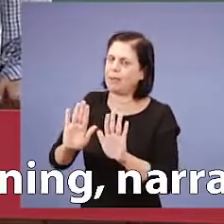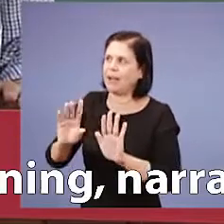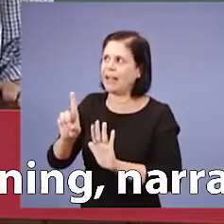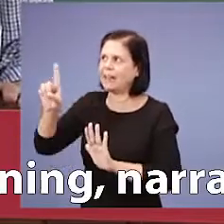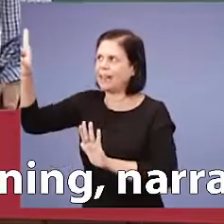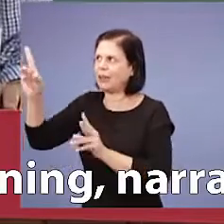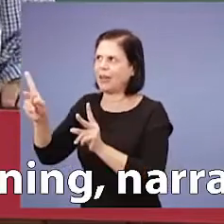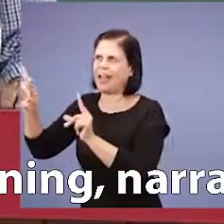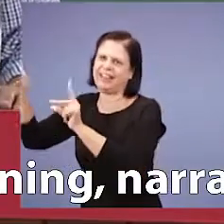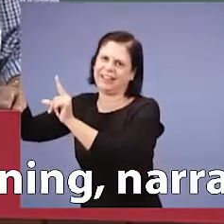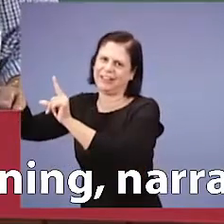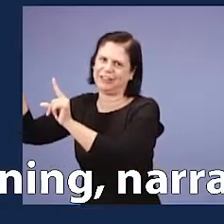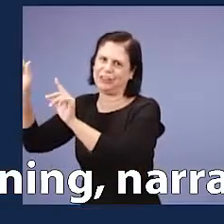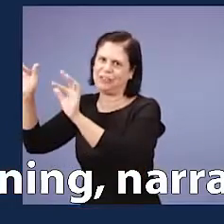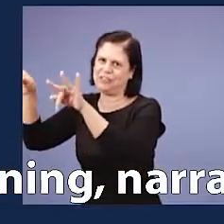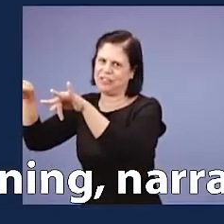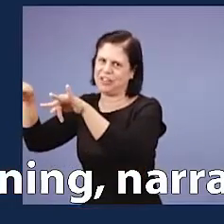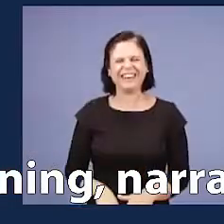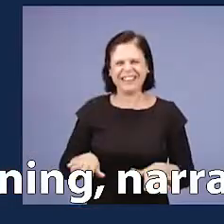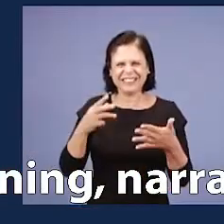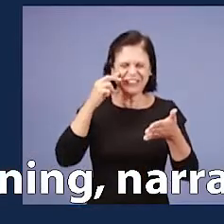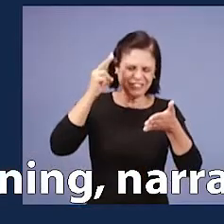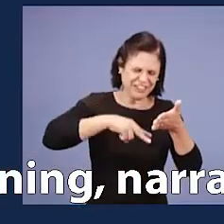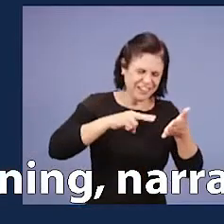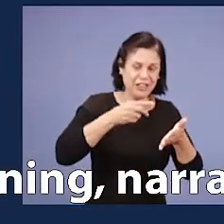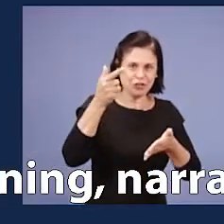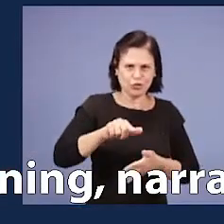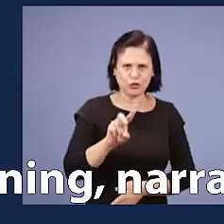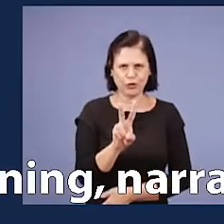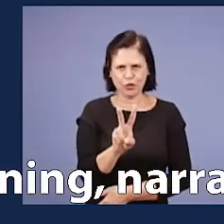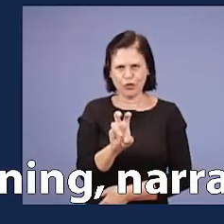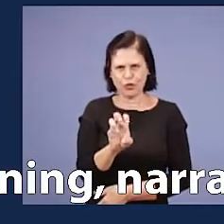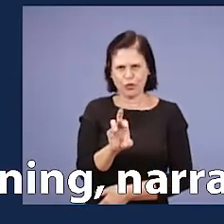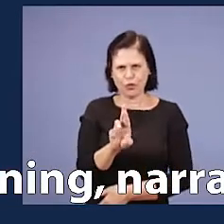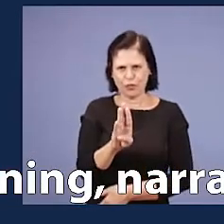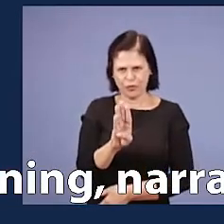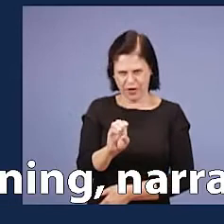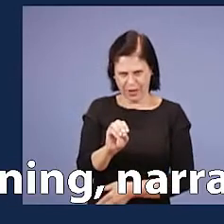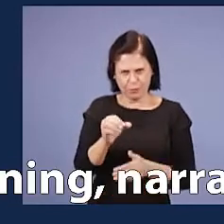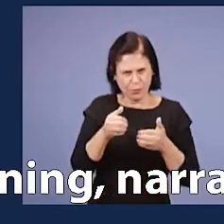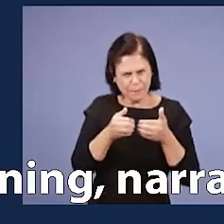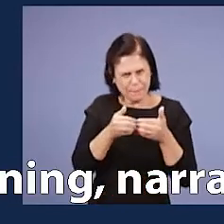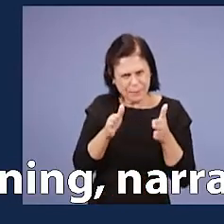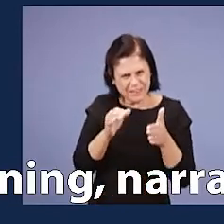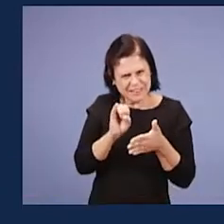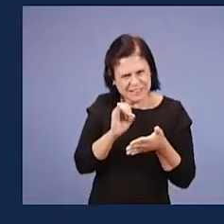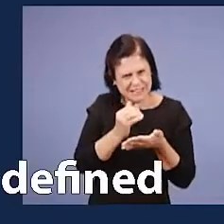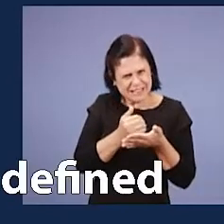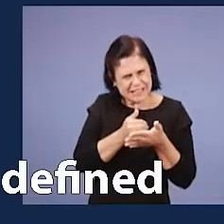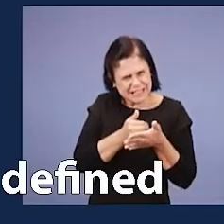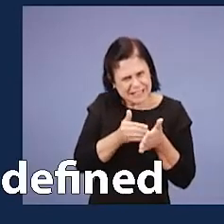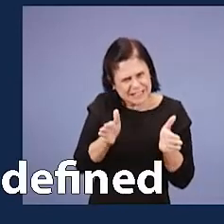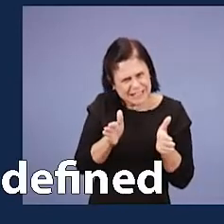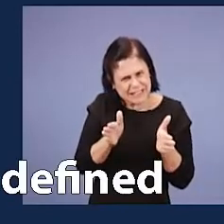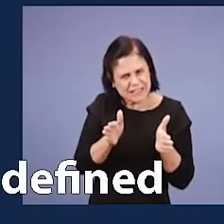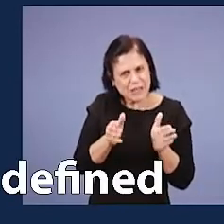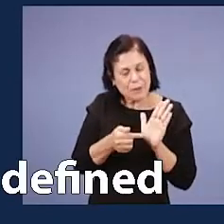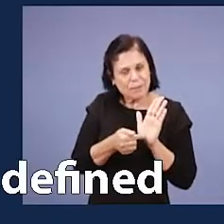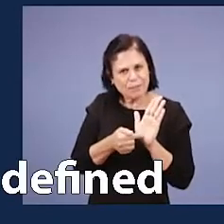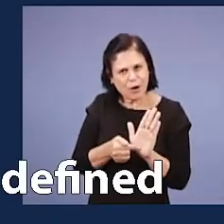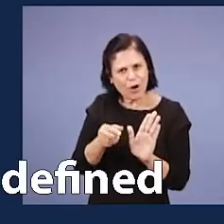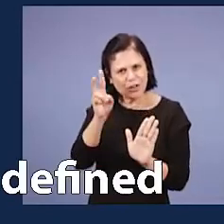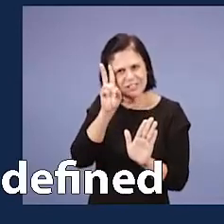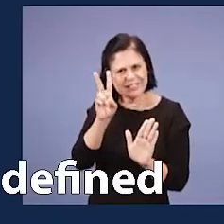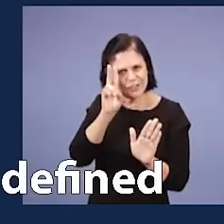aqui vamos ao verbo onde é comigo o verbo no princípio narra toda a história